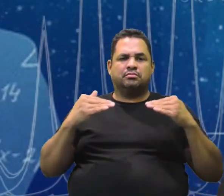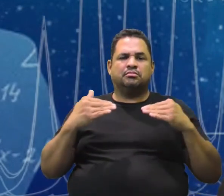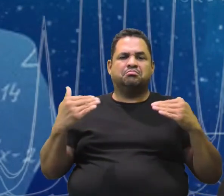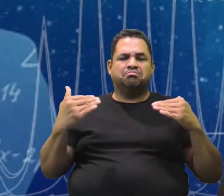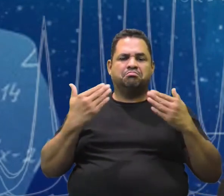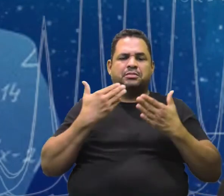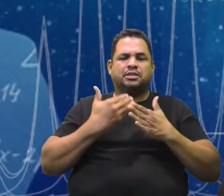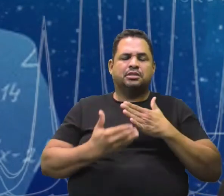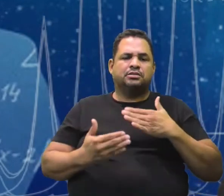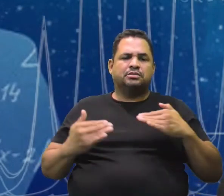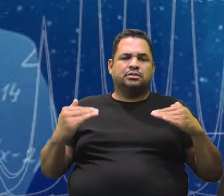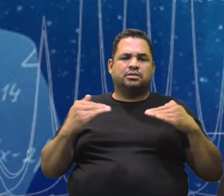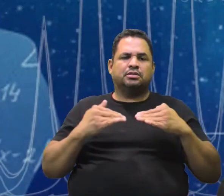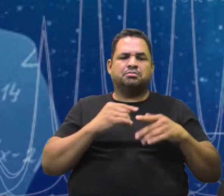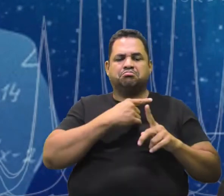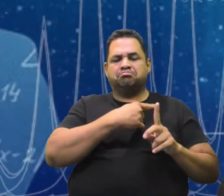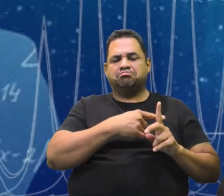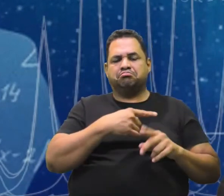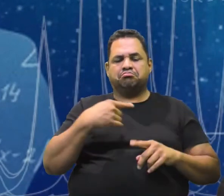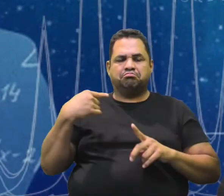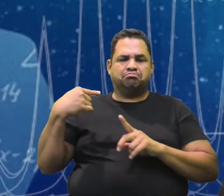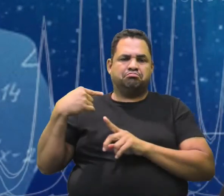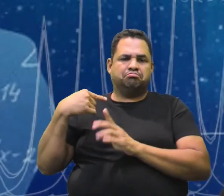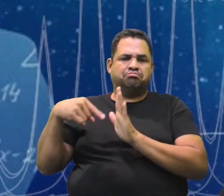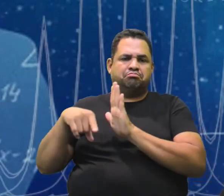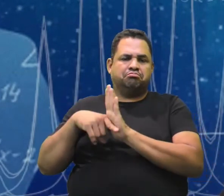anulam. Peróxido de hidrogênio,